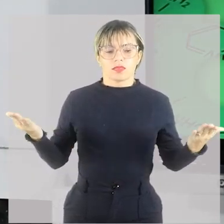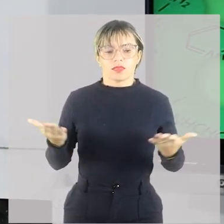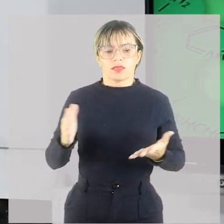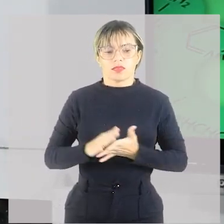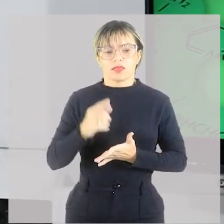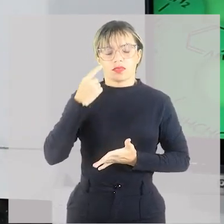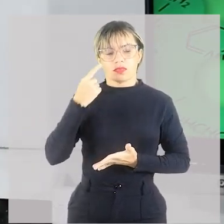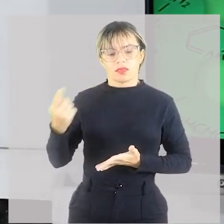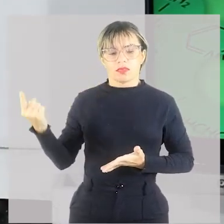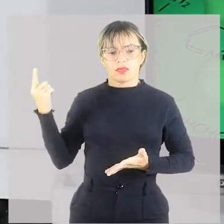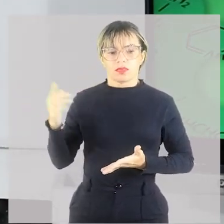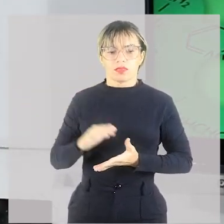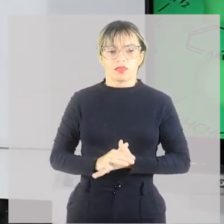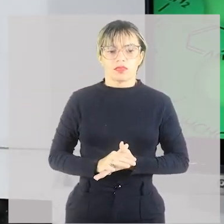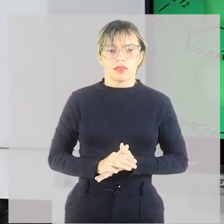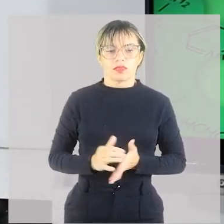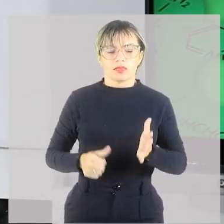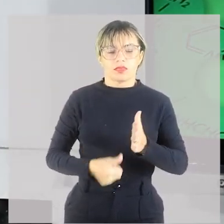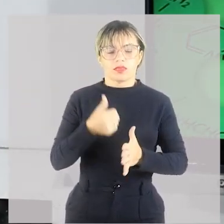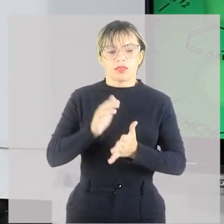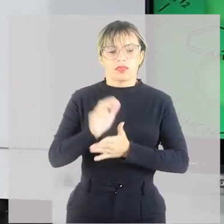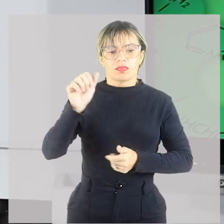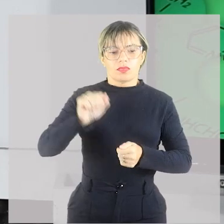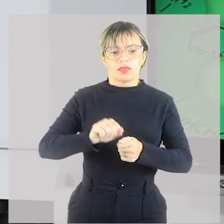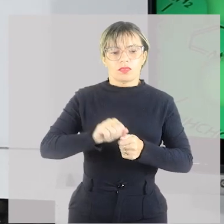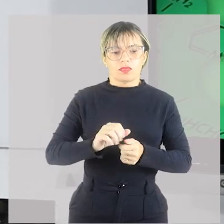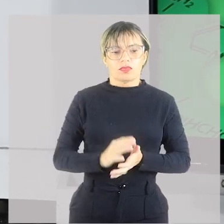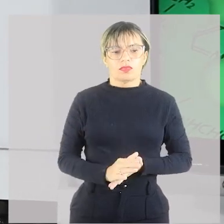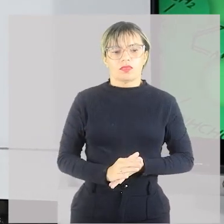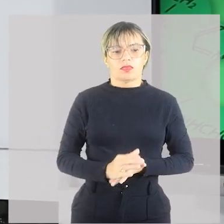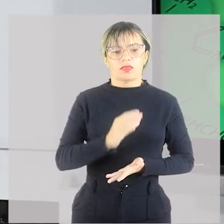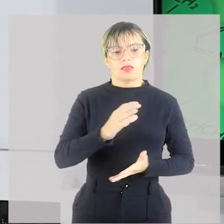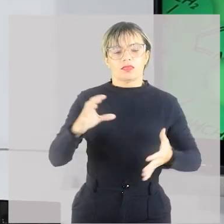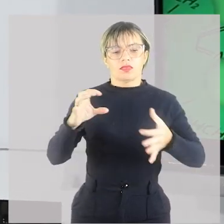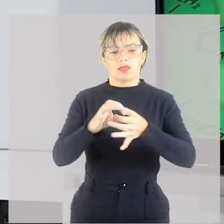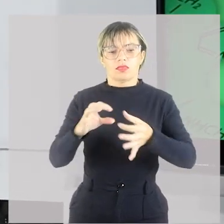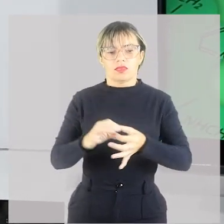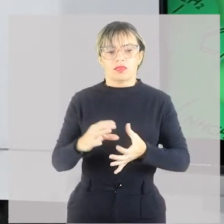Ó, trans. Qual a primeira coisa que eu faço? Coloco bem aqui.